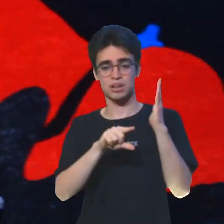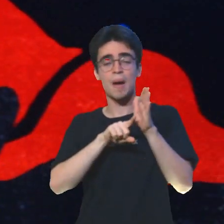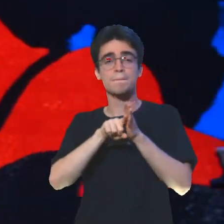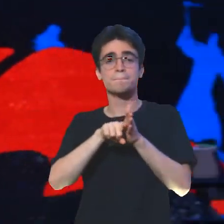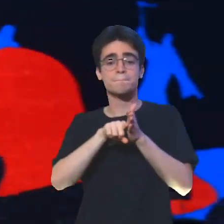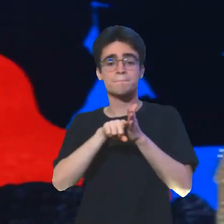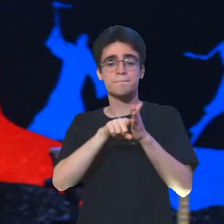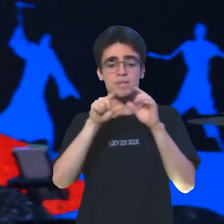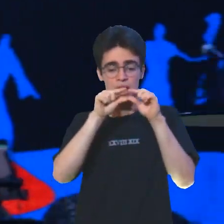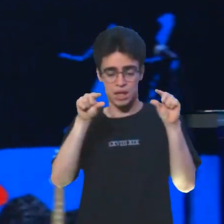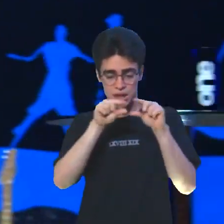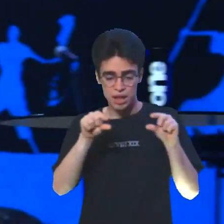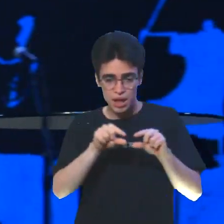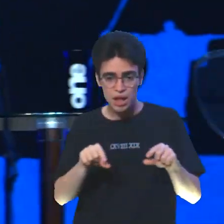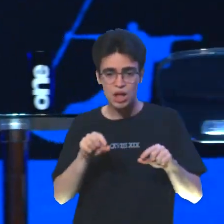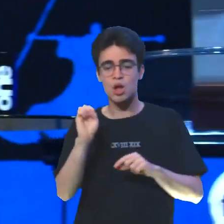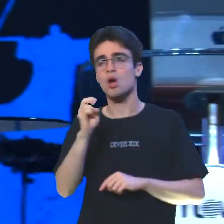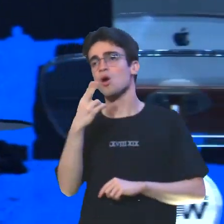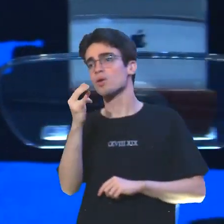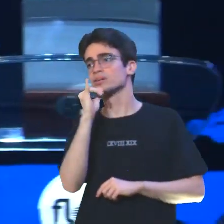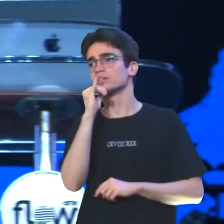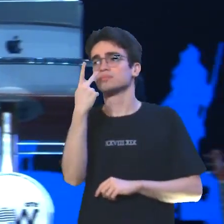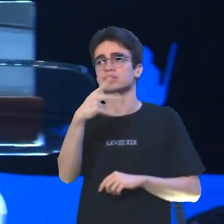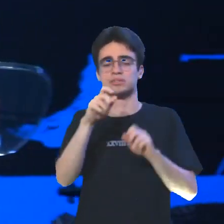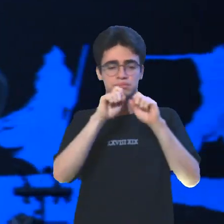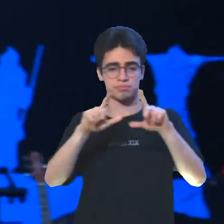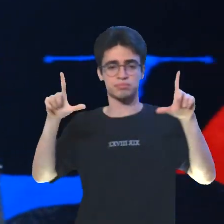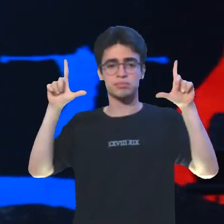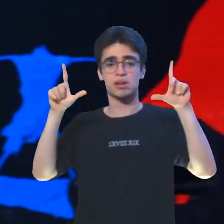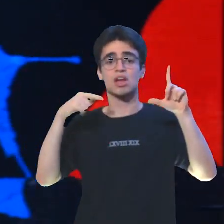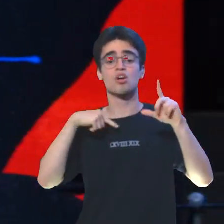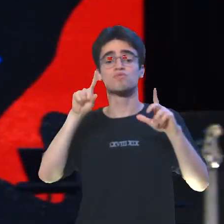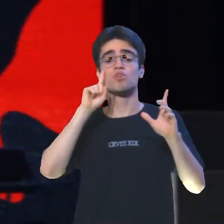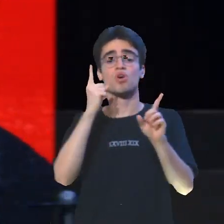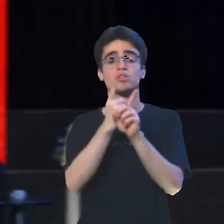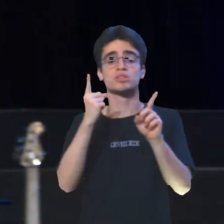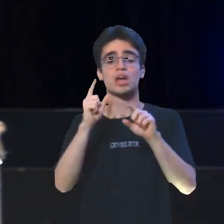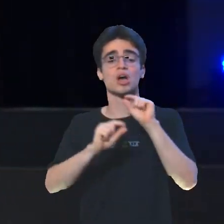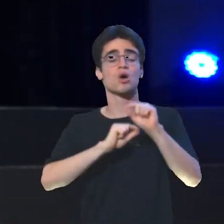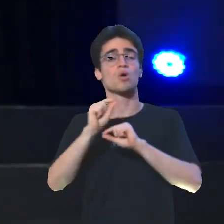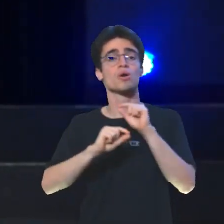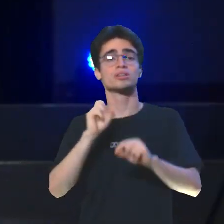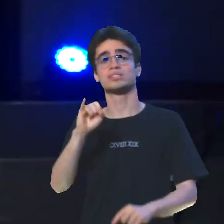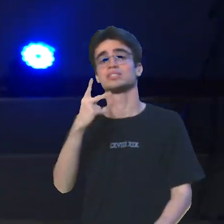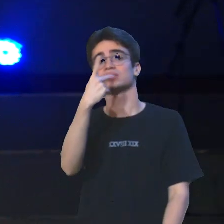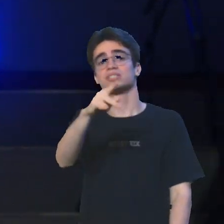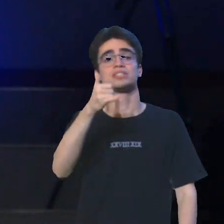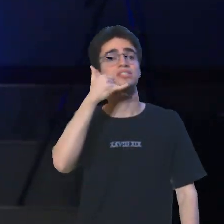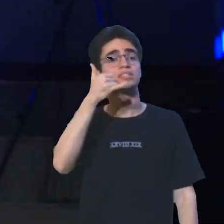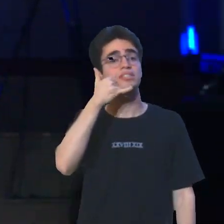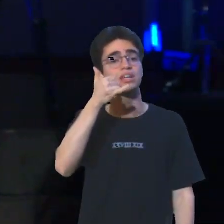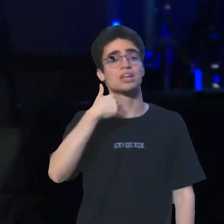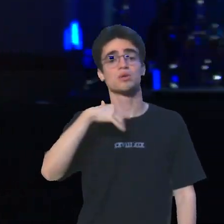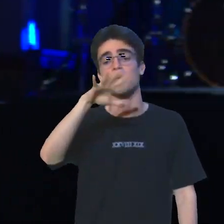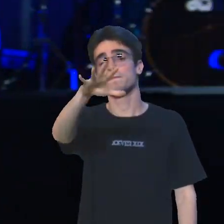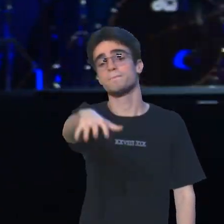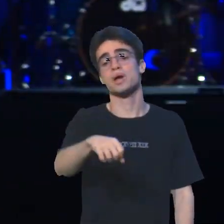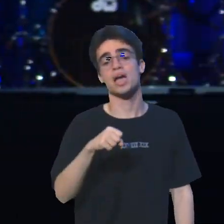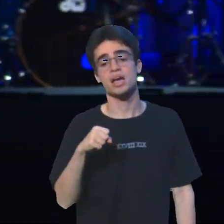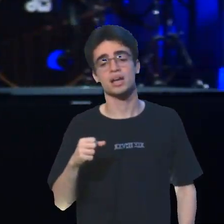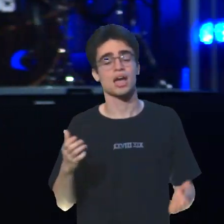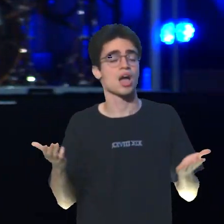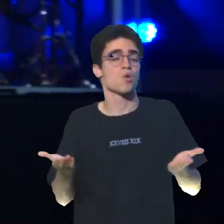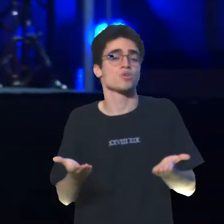Instagram ou do seu navegador, o que eu vou encontrar lá se eu pegar o seu celular nessa